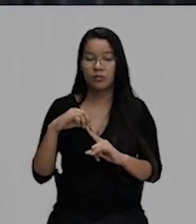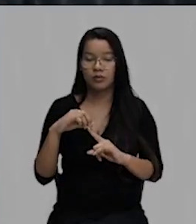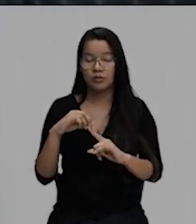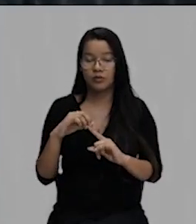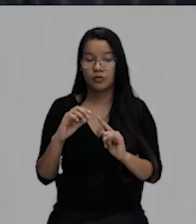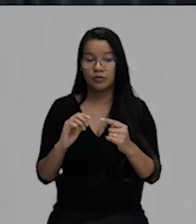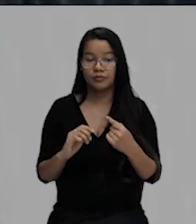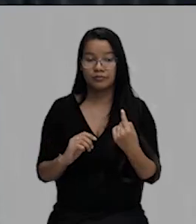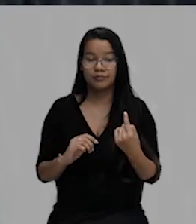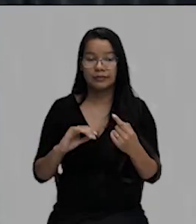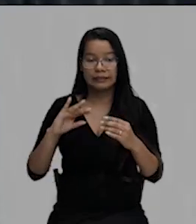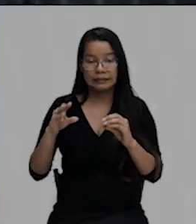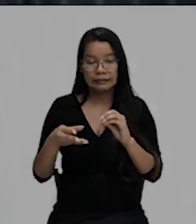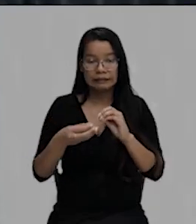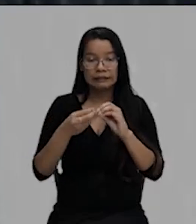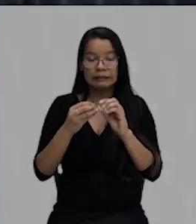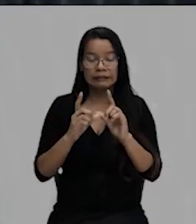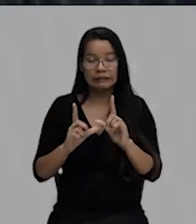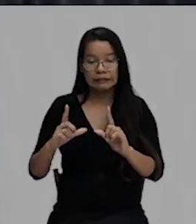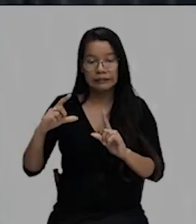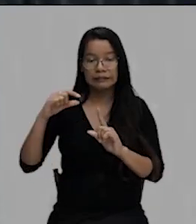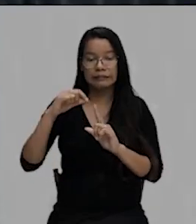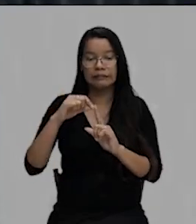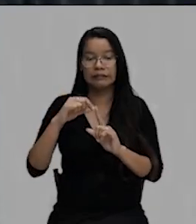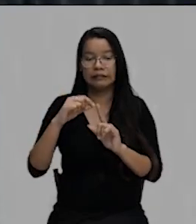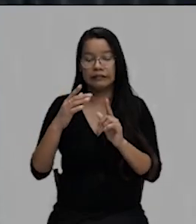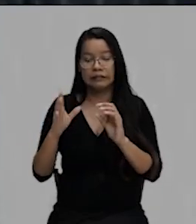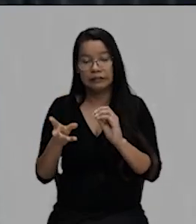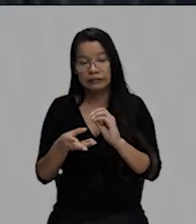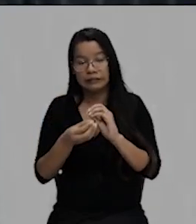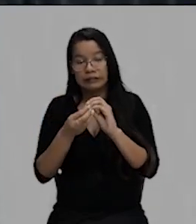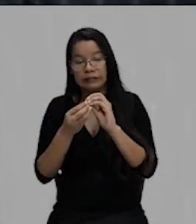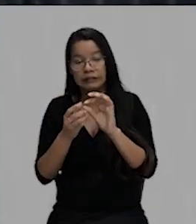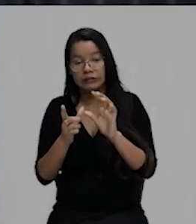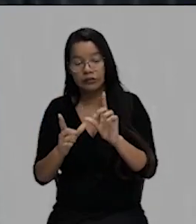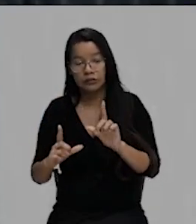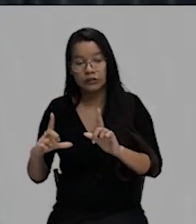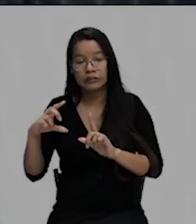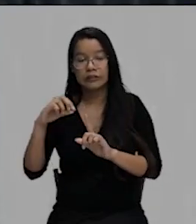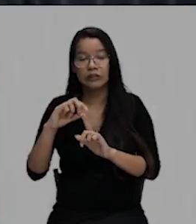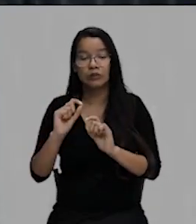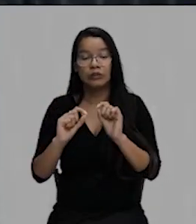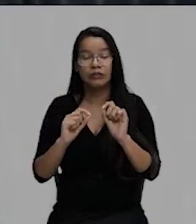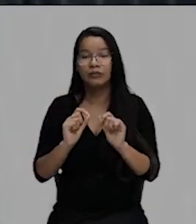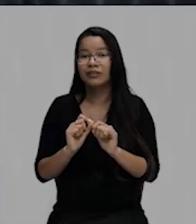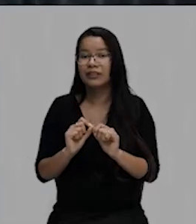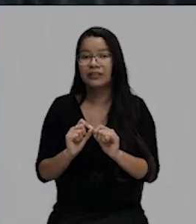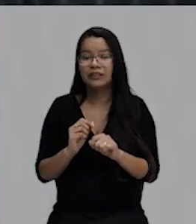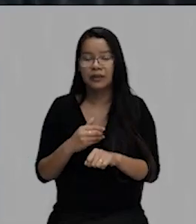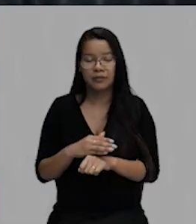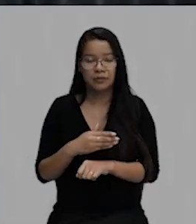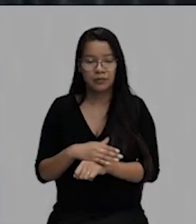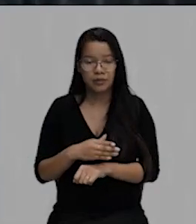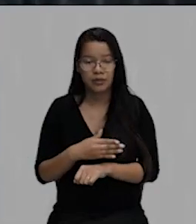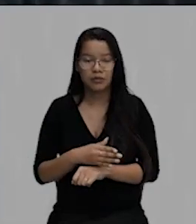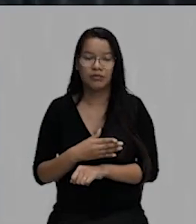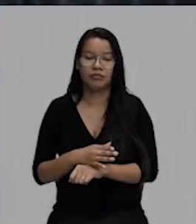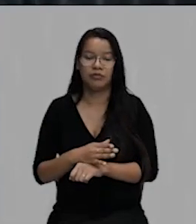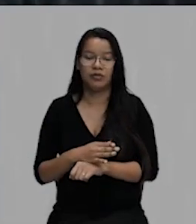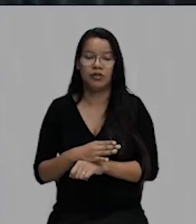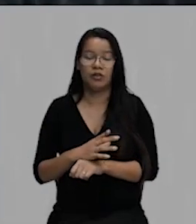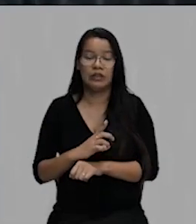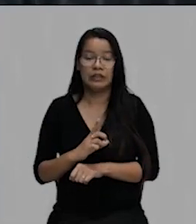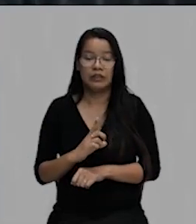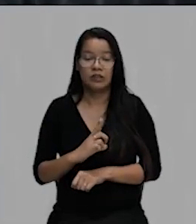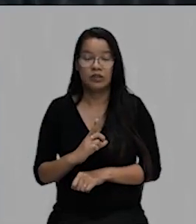logaritmo, dentro de outro logaritmo. O que é que eu vou fazer, então? Aplicar a condição de existência, no caso, condição